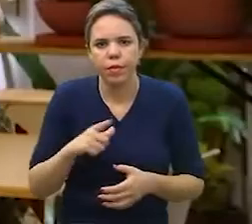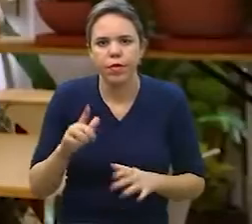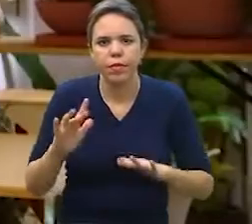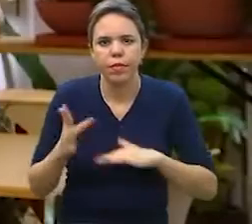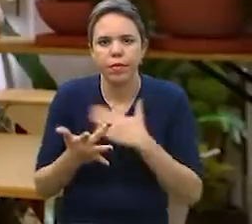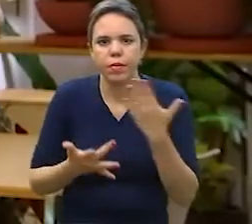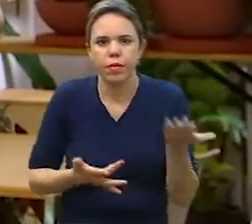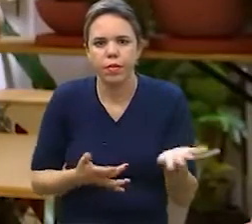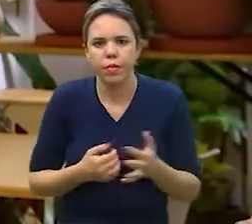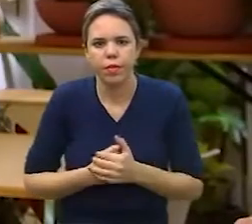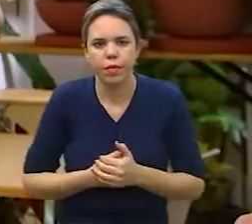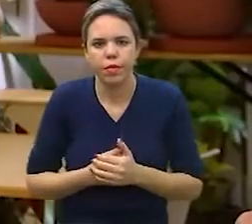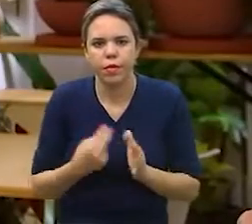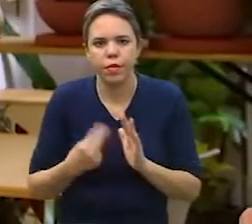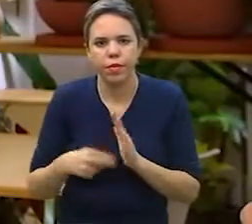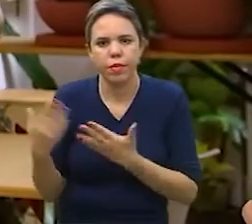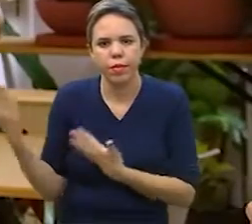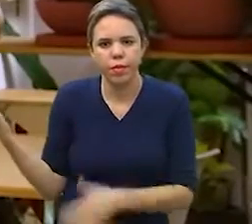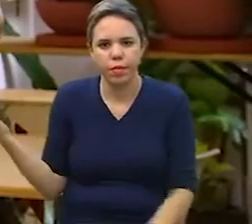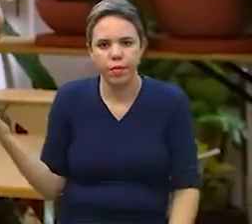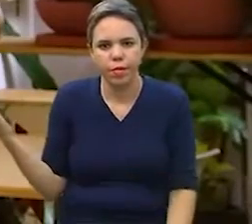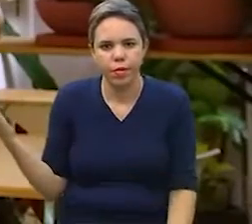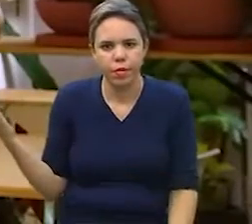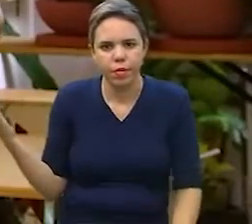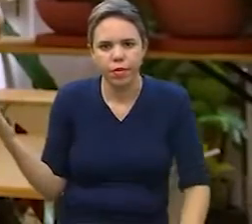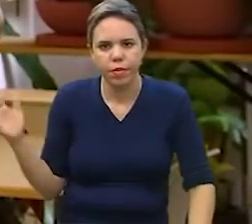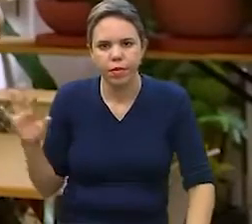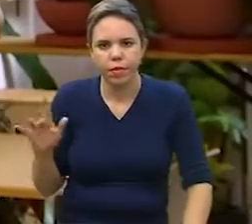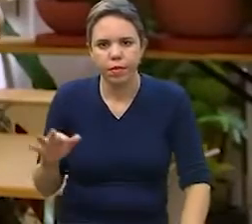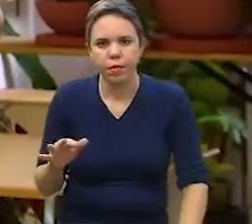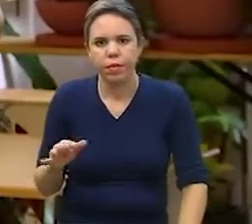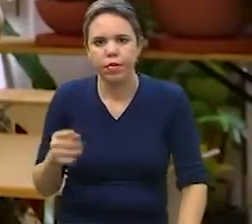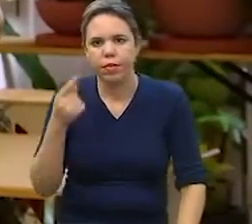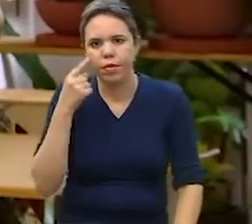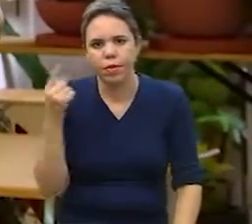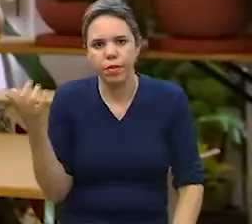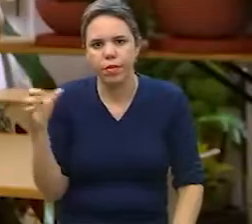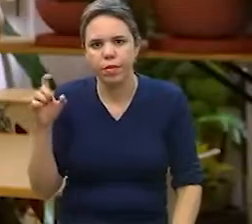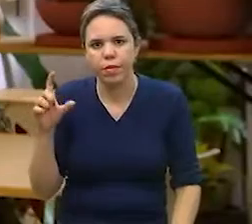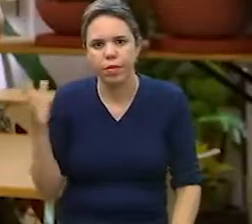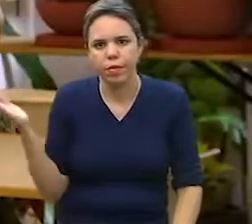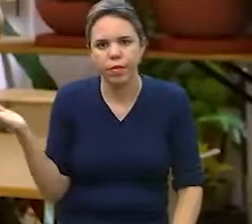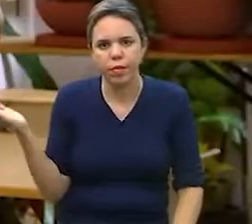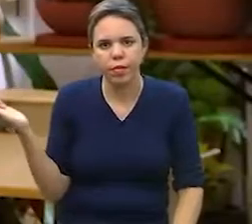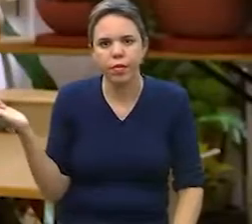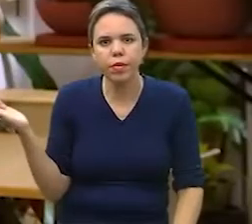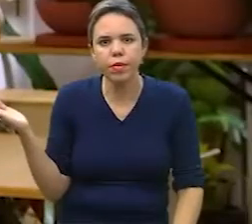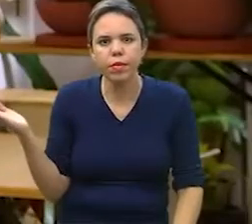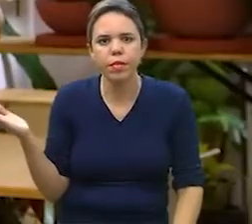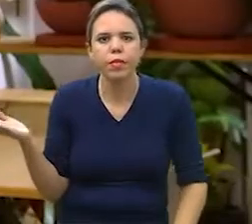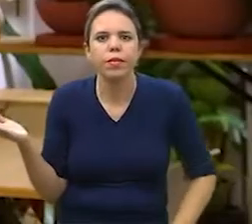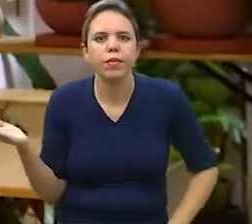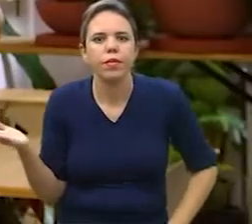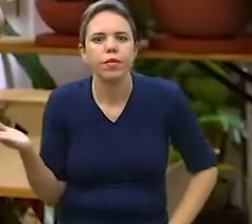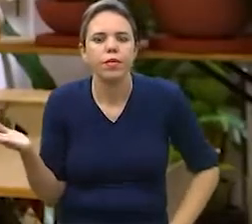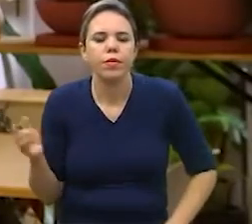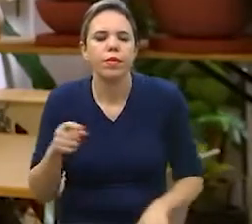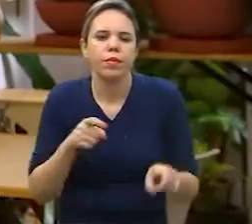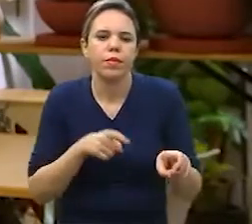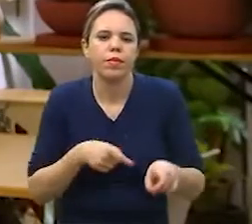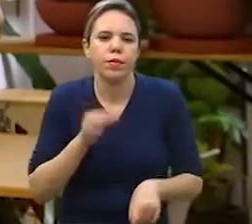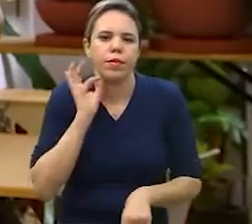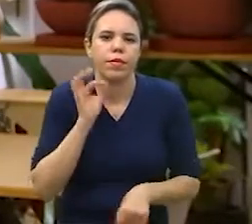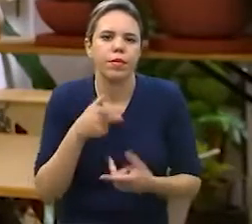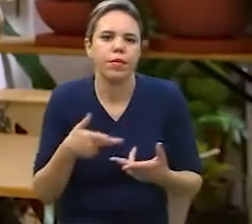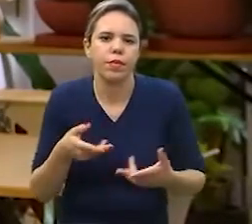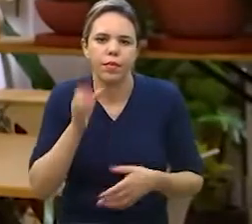redes sociais, tá? Meu nome é Giane Carvalho, se você digitar lá, vai aparecer a minha foto. Se você entrar, você já vai ver que tem fazenda de café, já